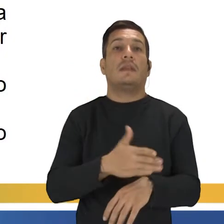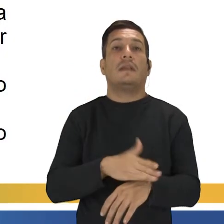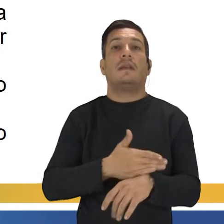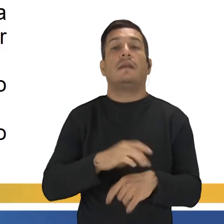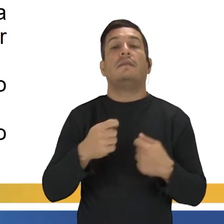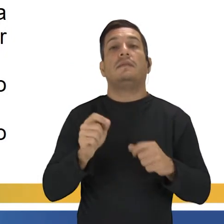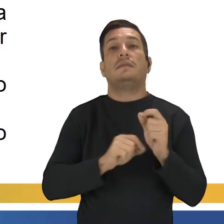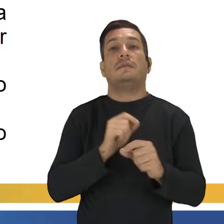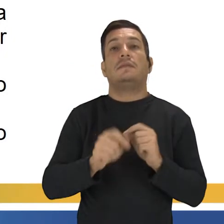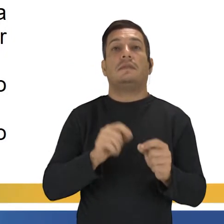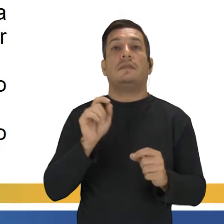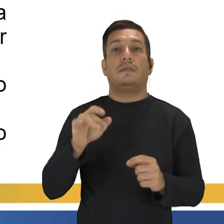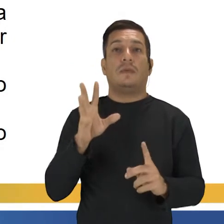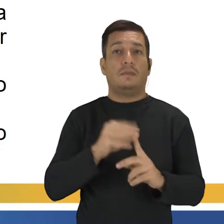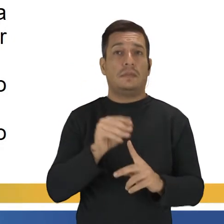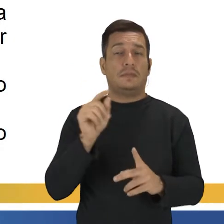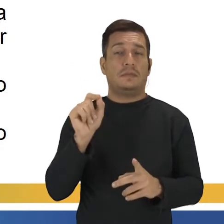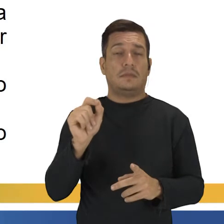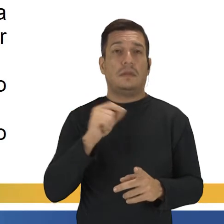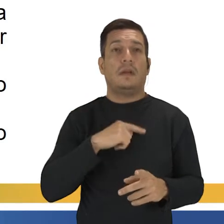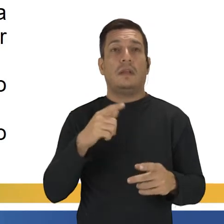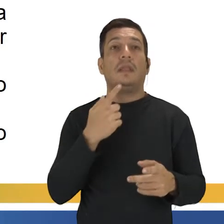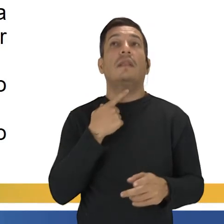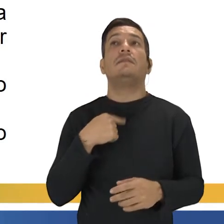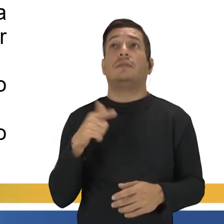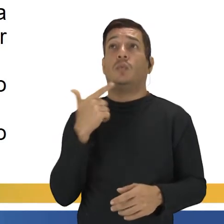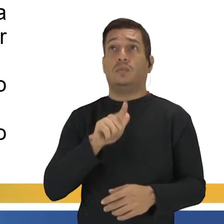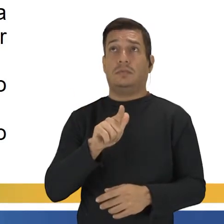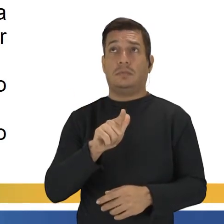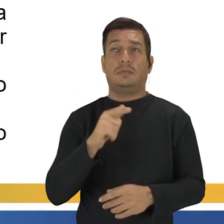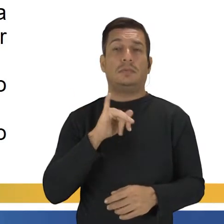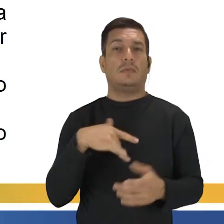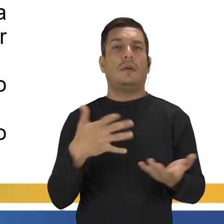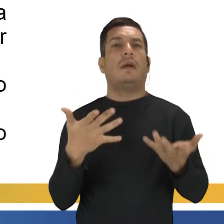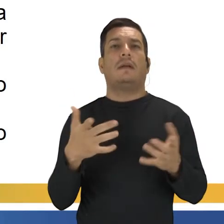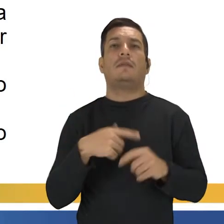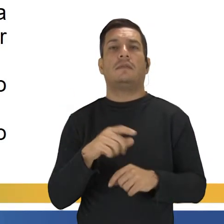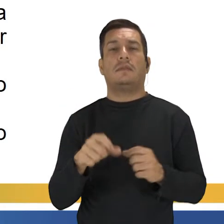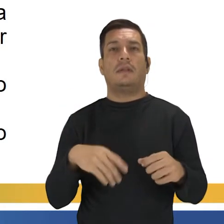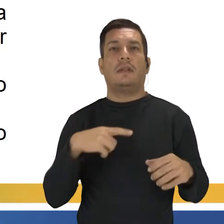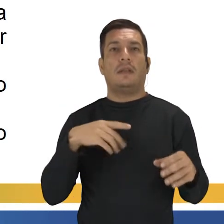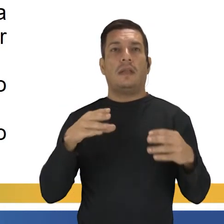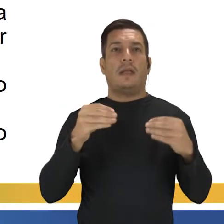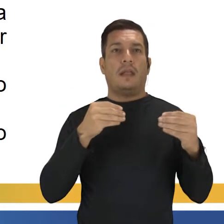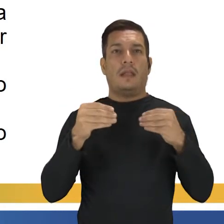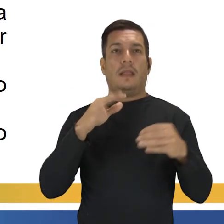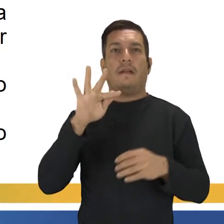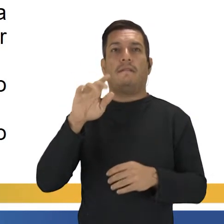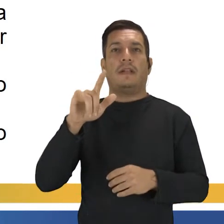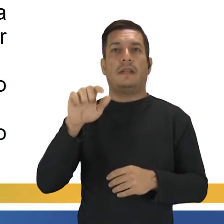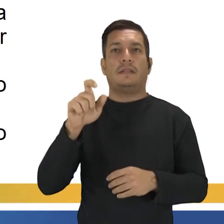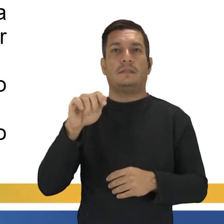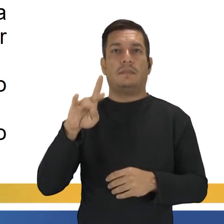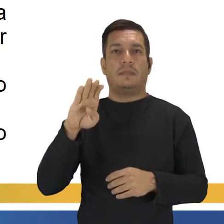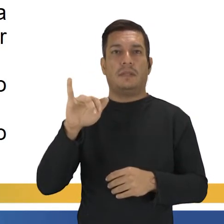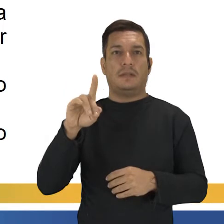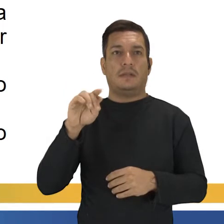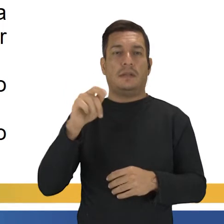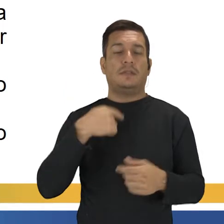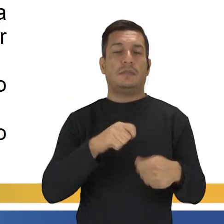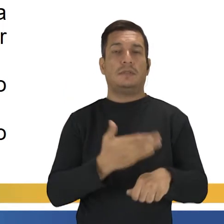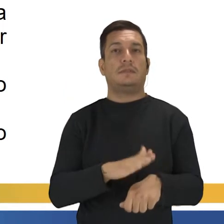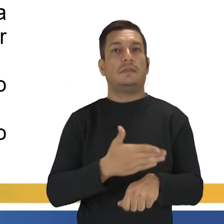bem seguido, para prevenir lesões e problemas mais sérios posteriores. E o princípio da especificidade.